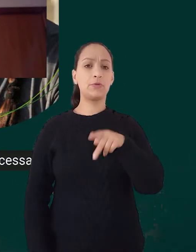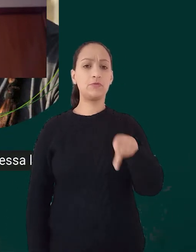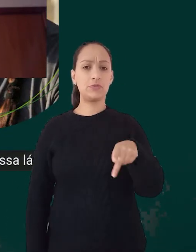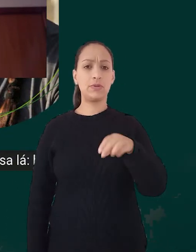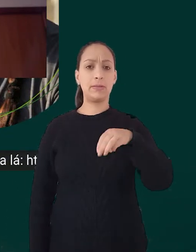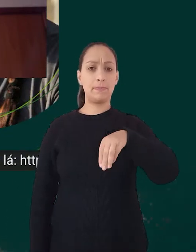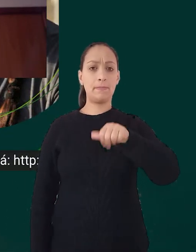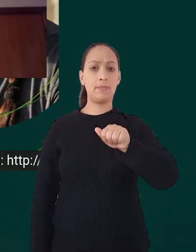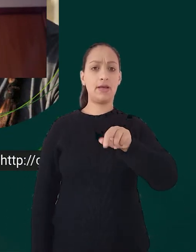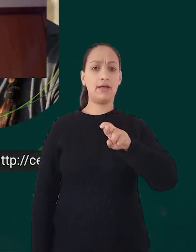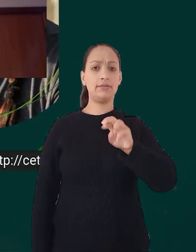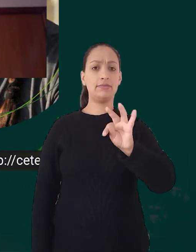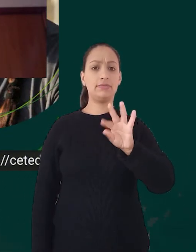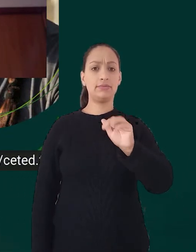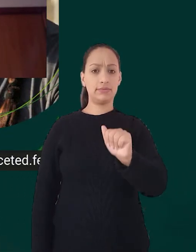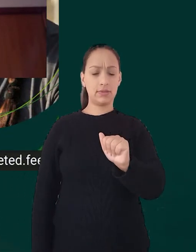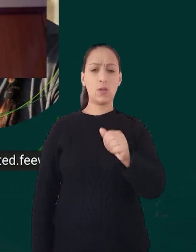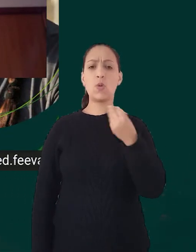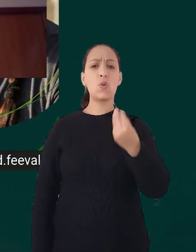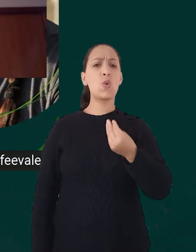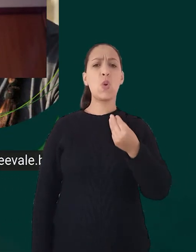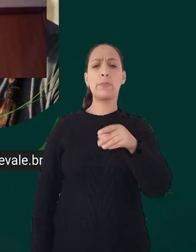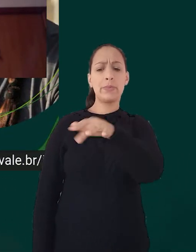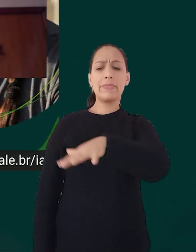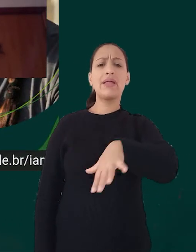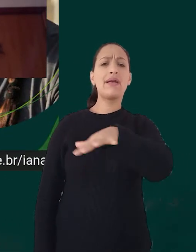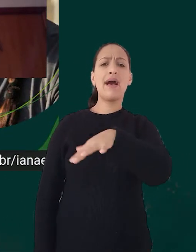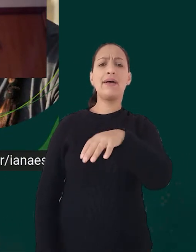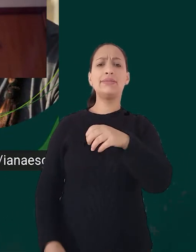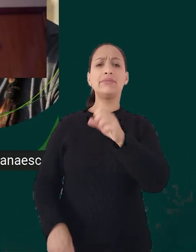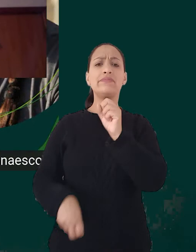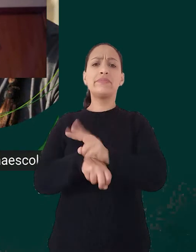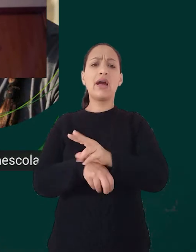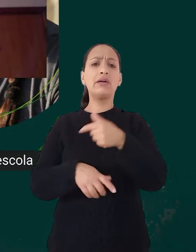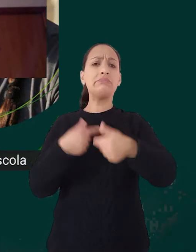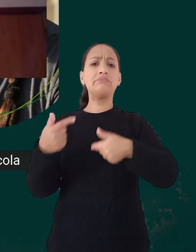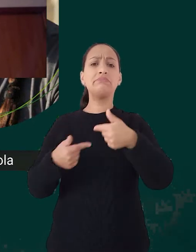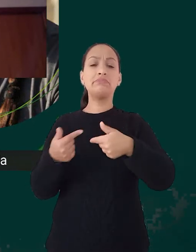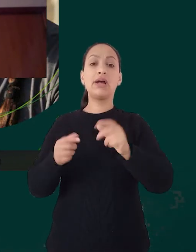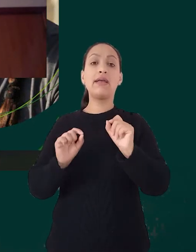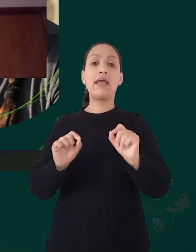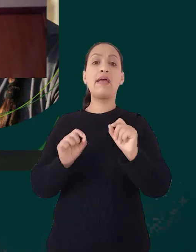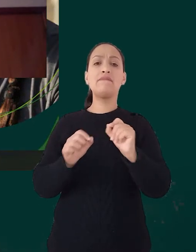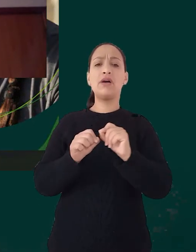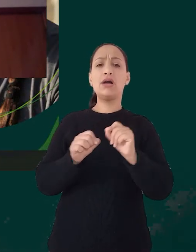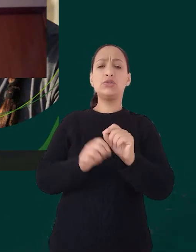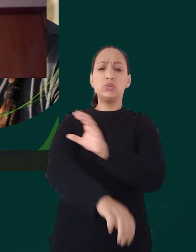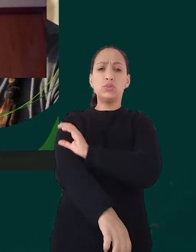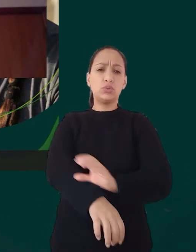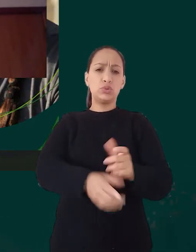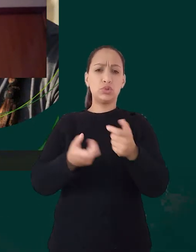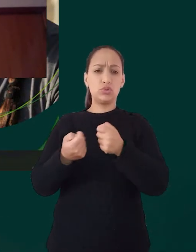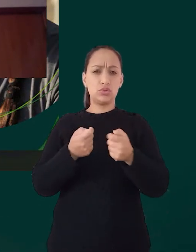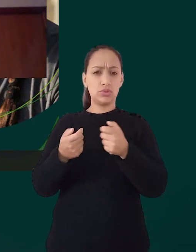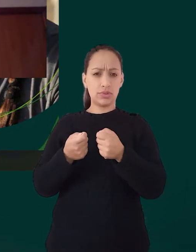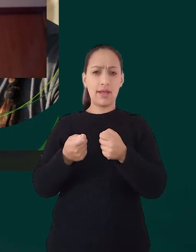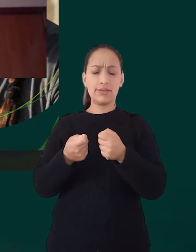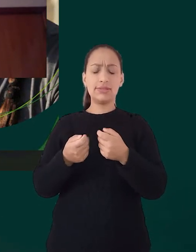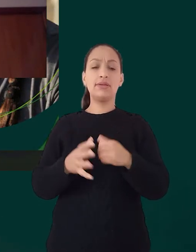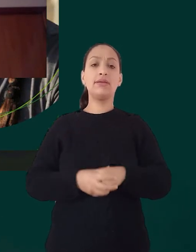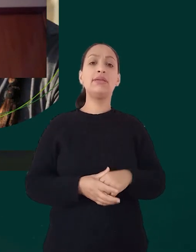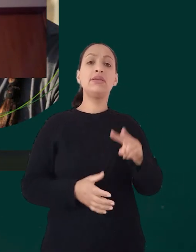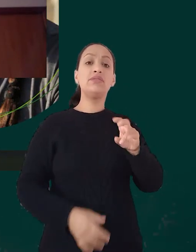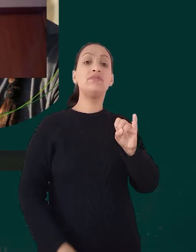Marta pergunta como é a questão do mercado, né, de trabalho para quem faz o curso de jogos digitais, né? E o Vitor